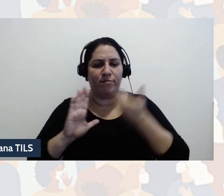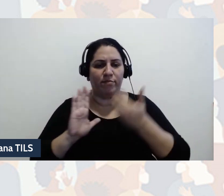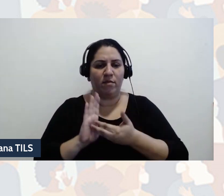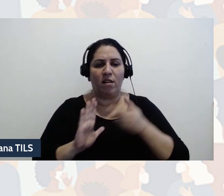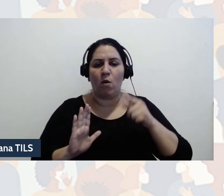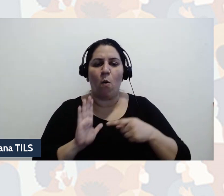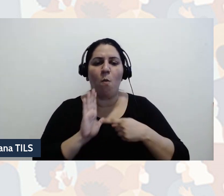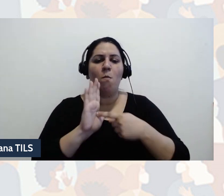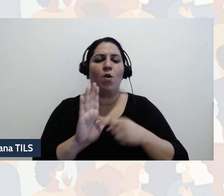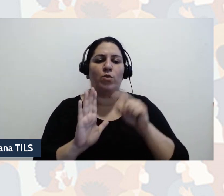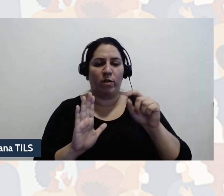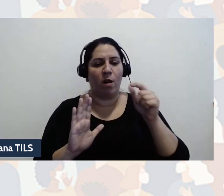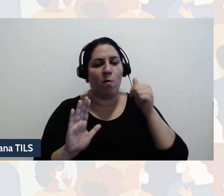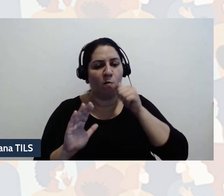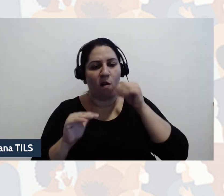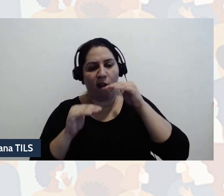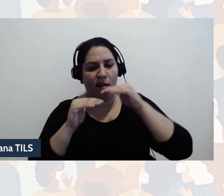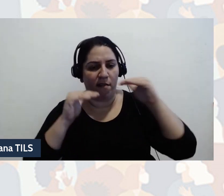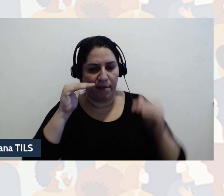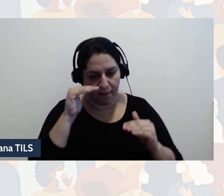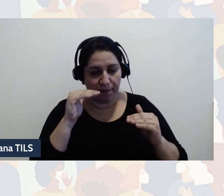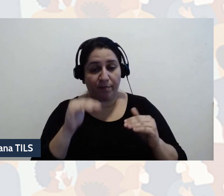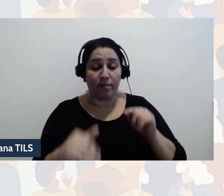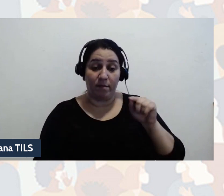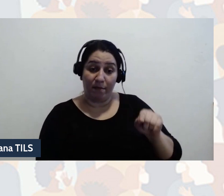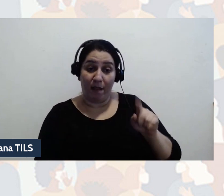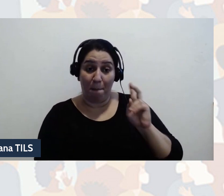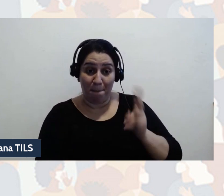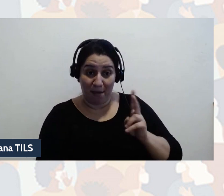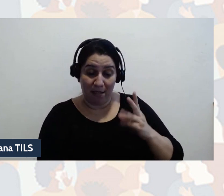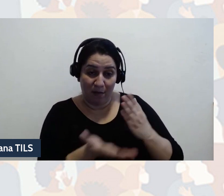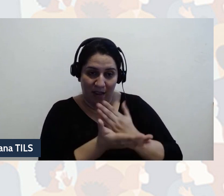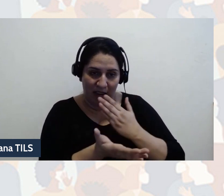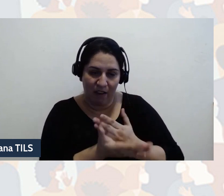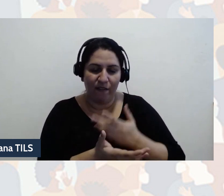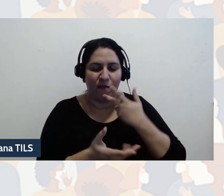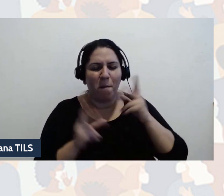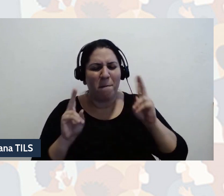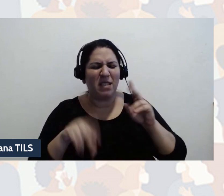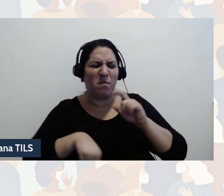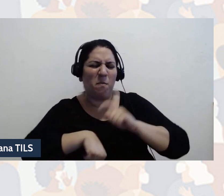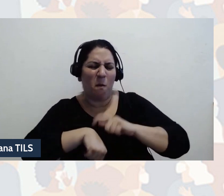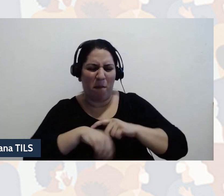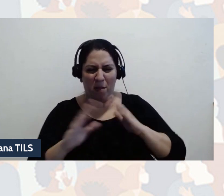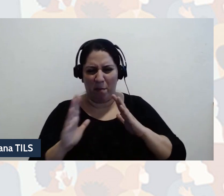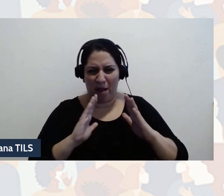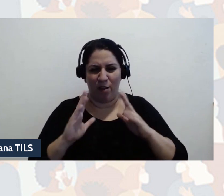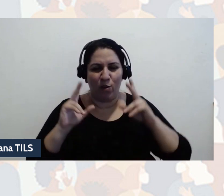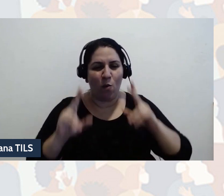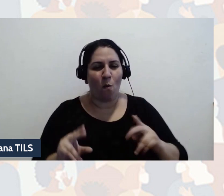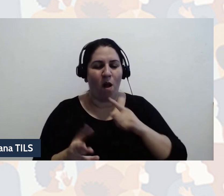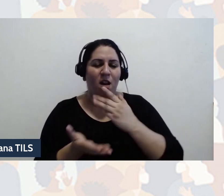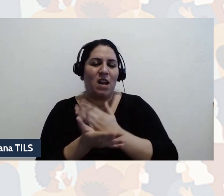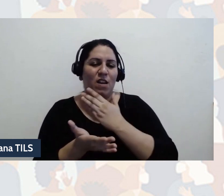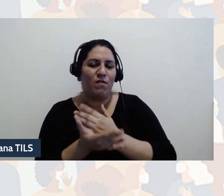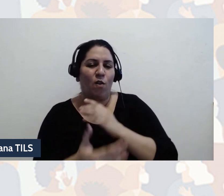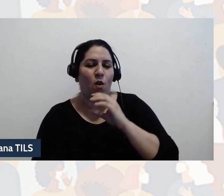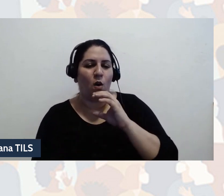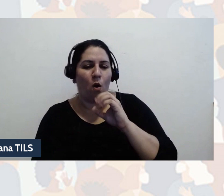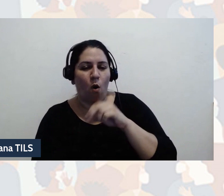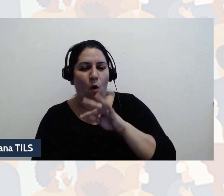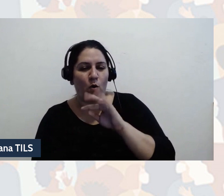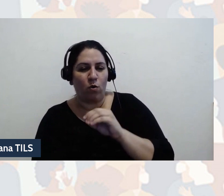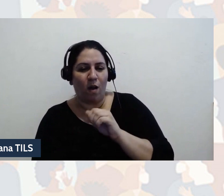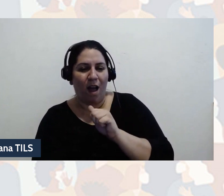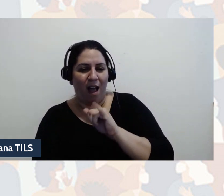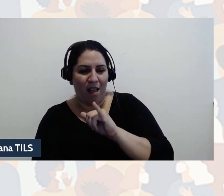inferiores. Native Tongue é quase da mesma época que o Conto da Aia, mas enquanto o clássico de 1985 está mais popular